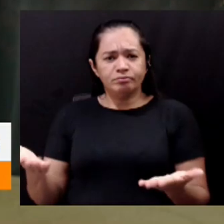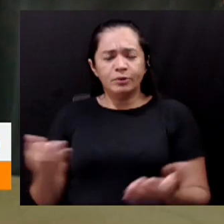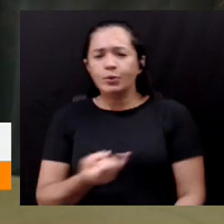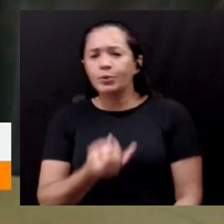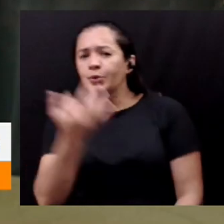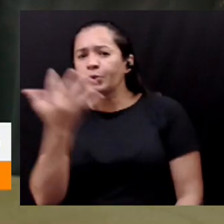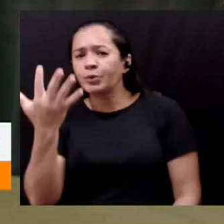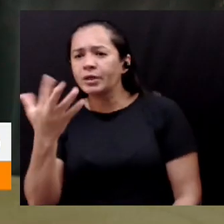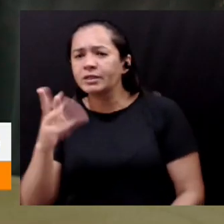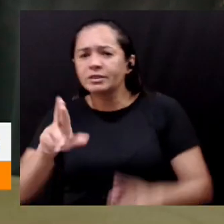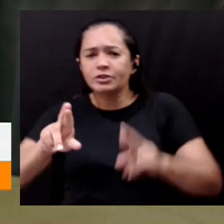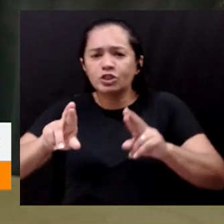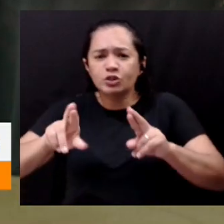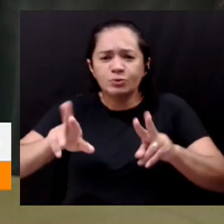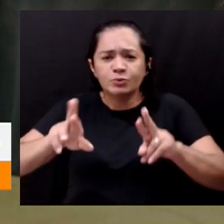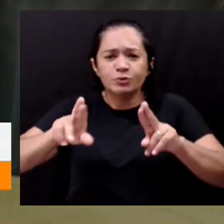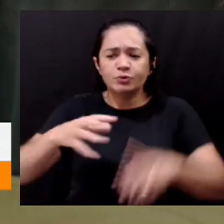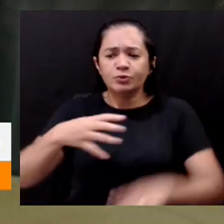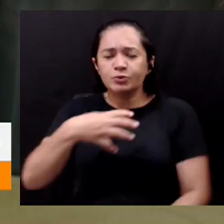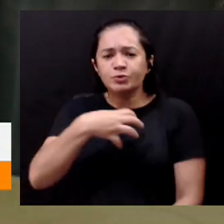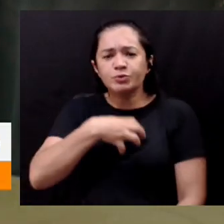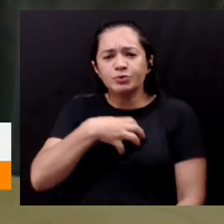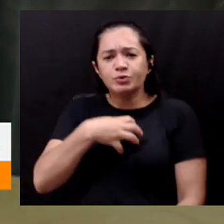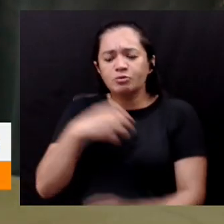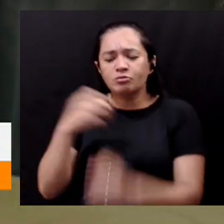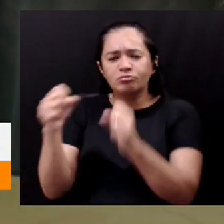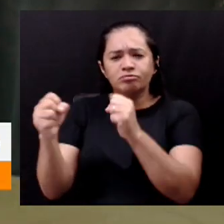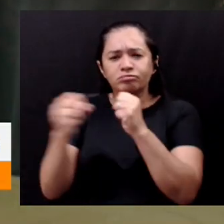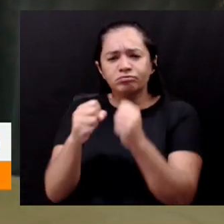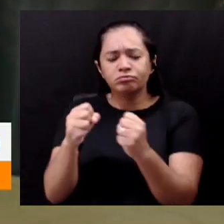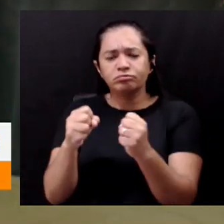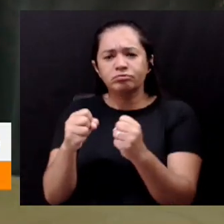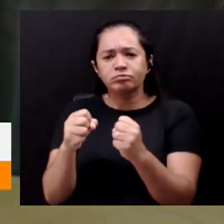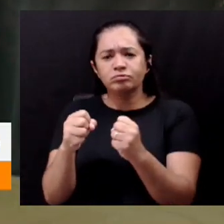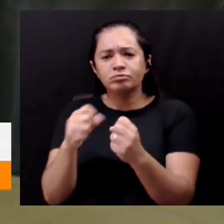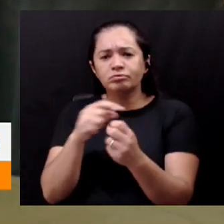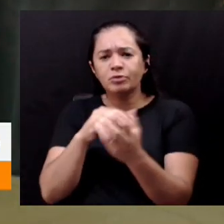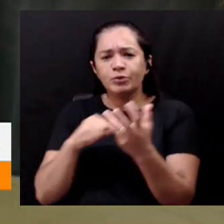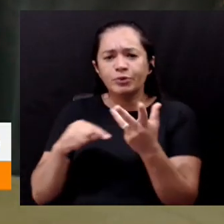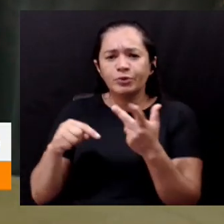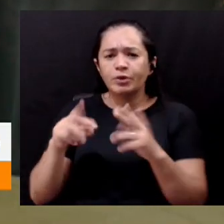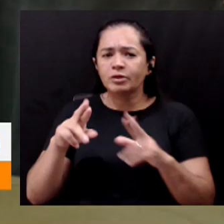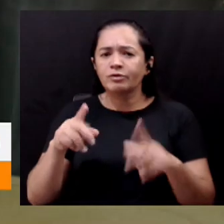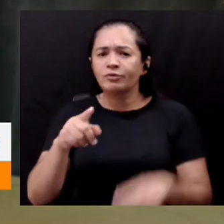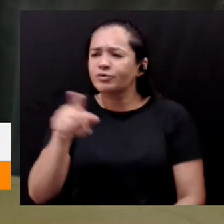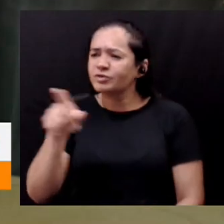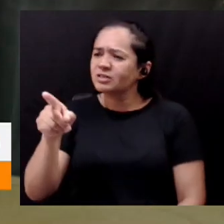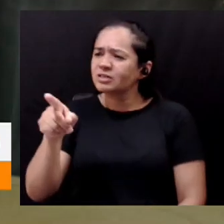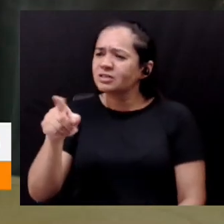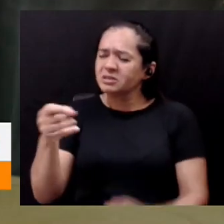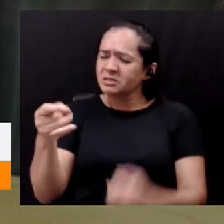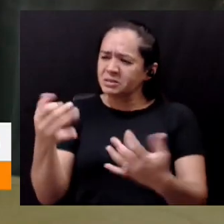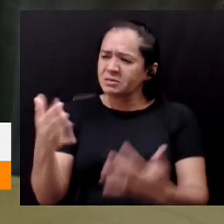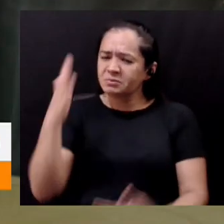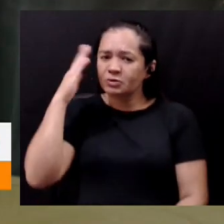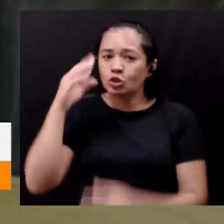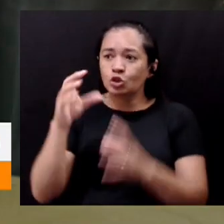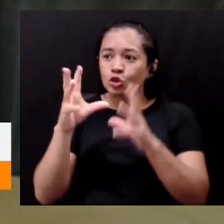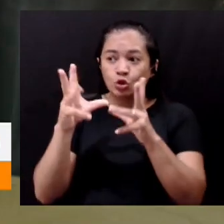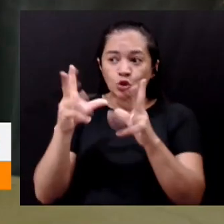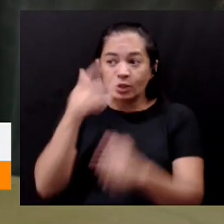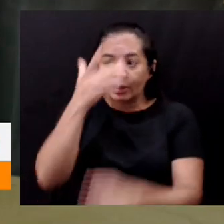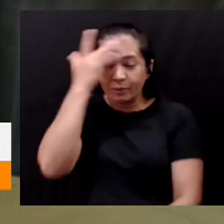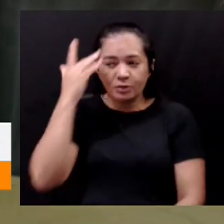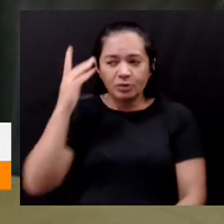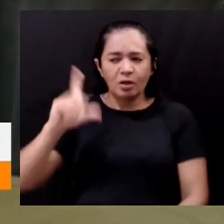diferentes formas de poder, né. Você diria que todo mundo tem um poder ali guardadinho e